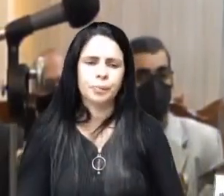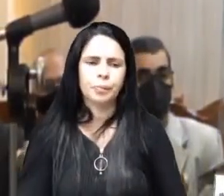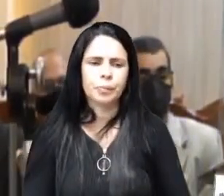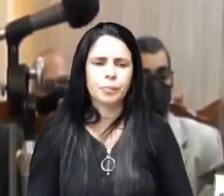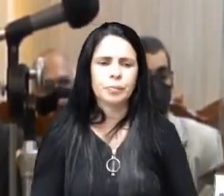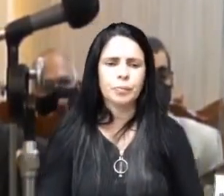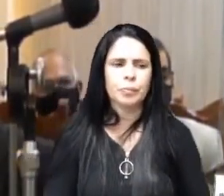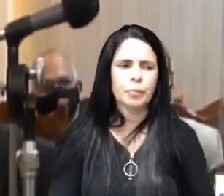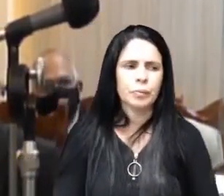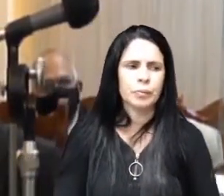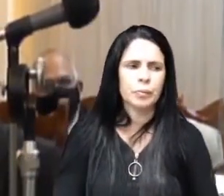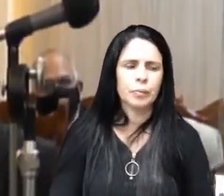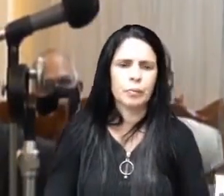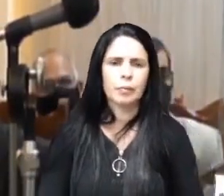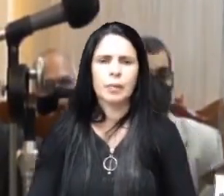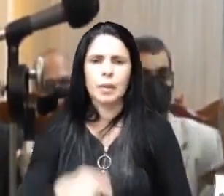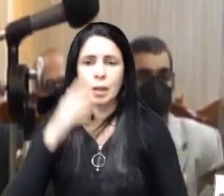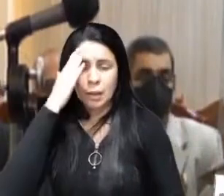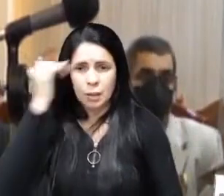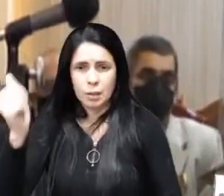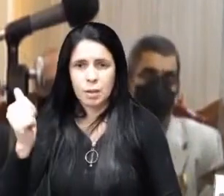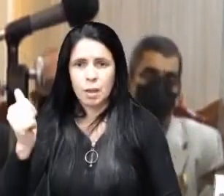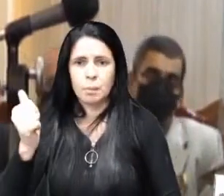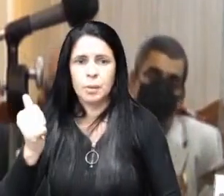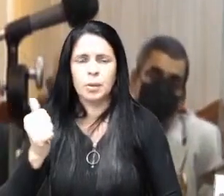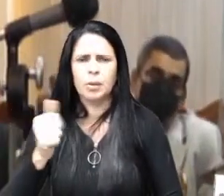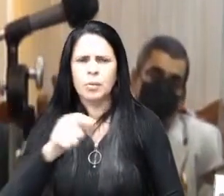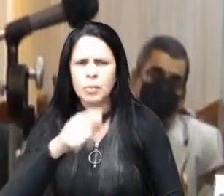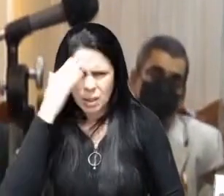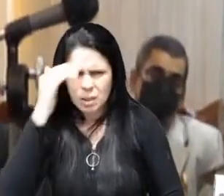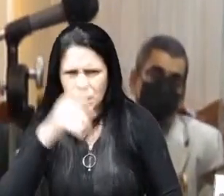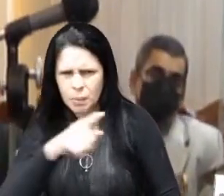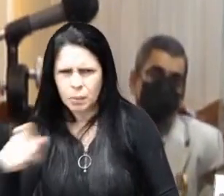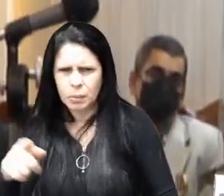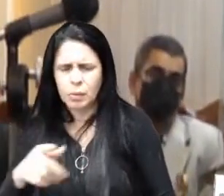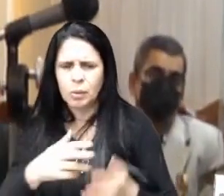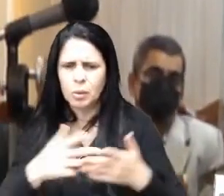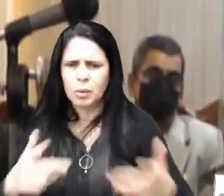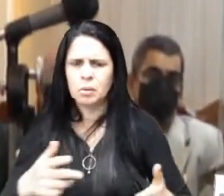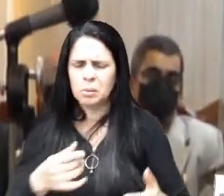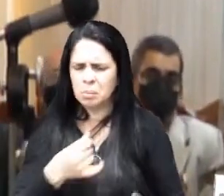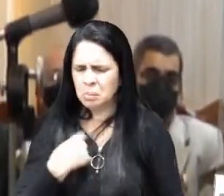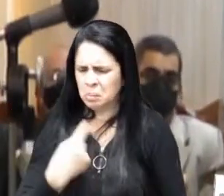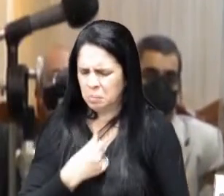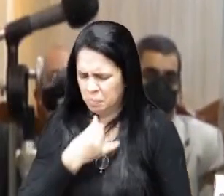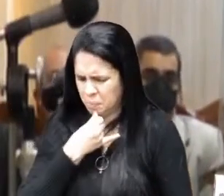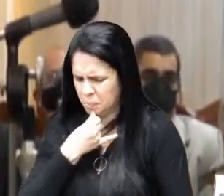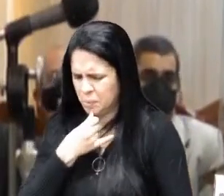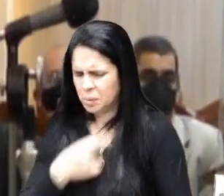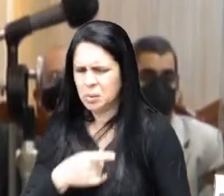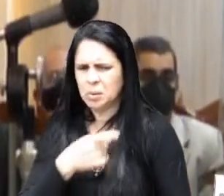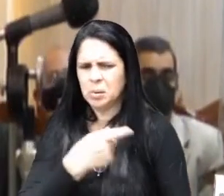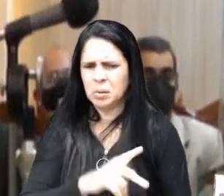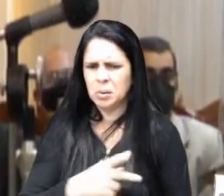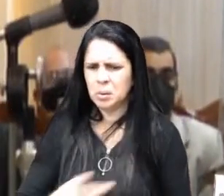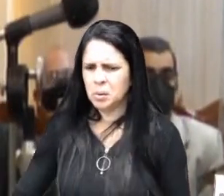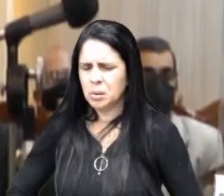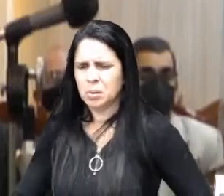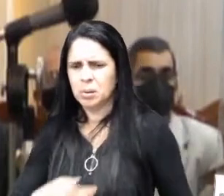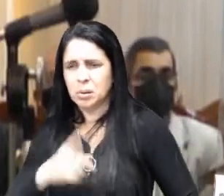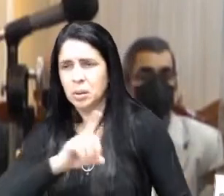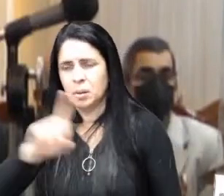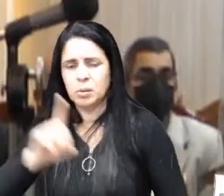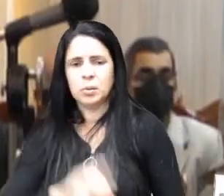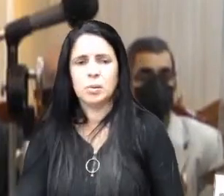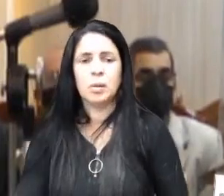Não sabe uma coisa que está me causando tristeza, e não só a mim, mas a todos servos de Deus? Você abre a internet